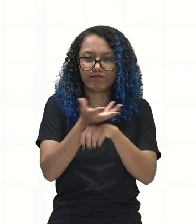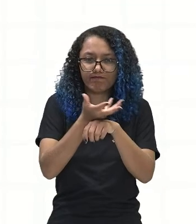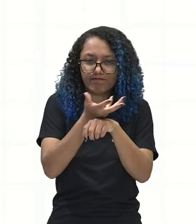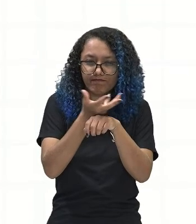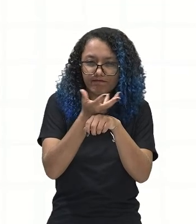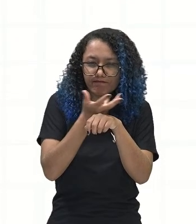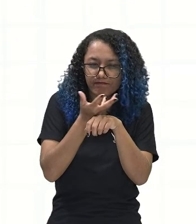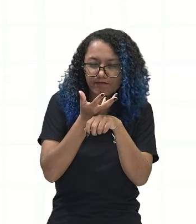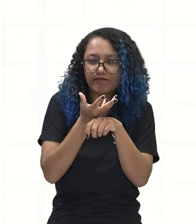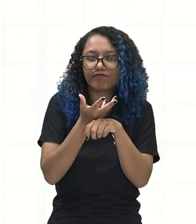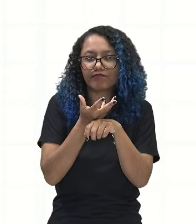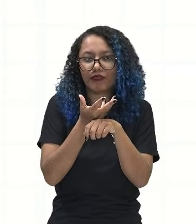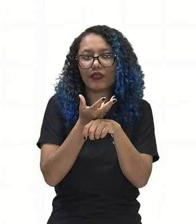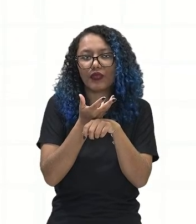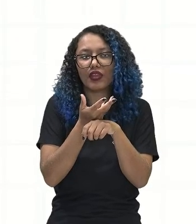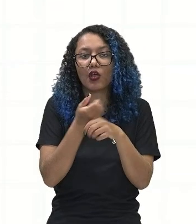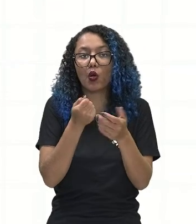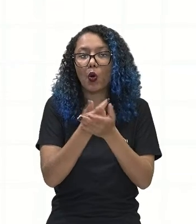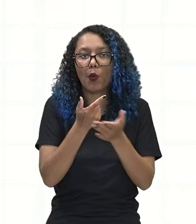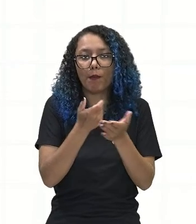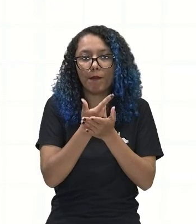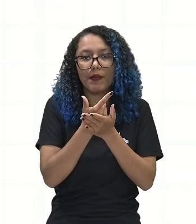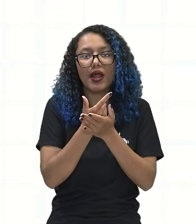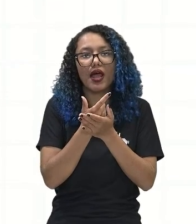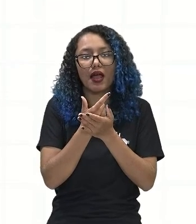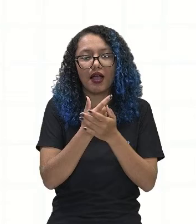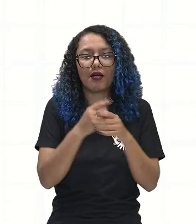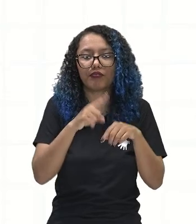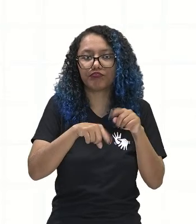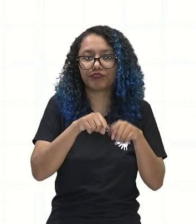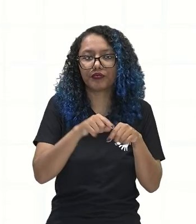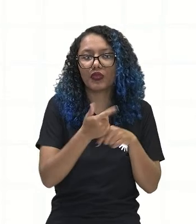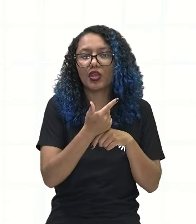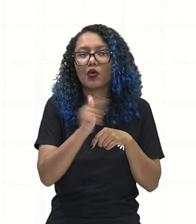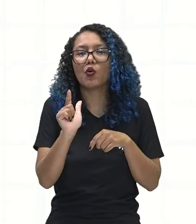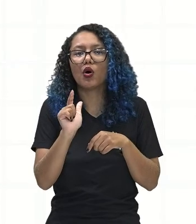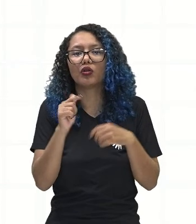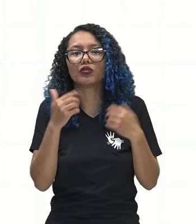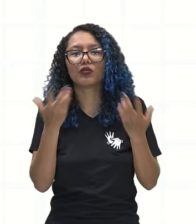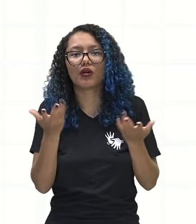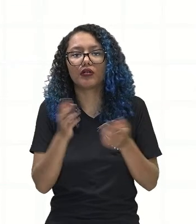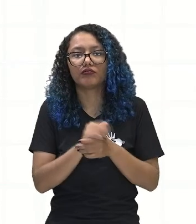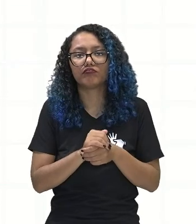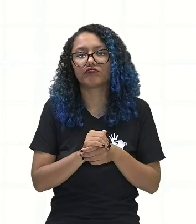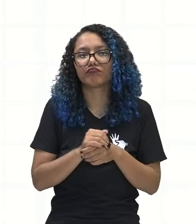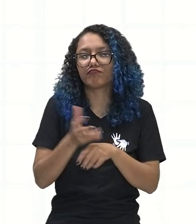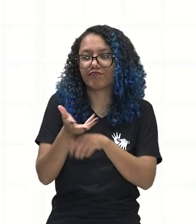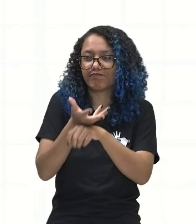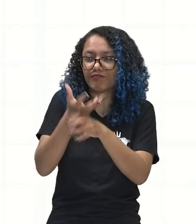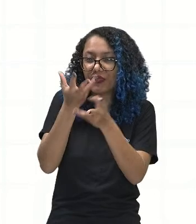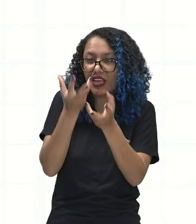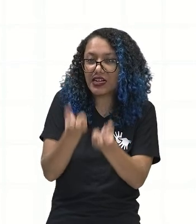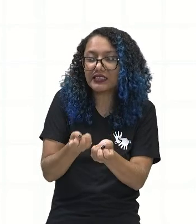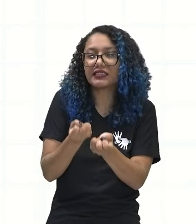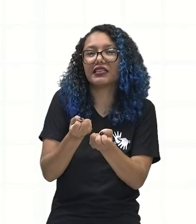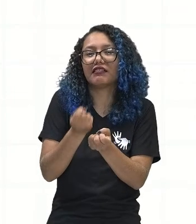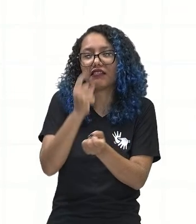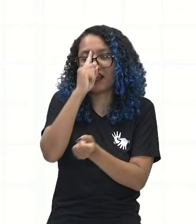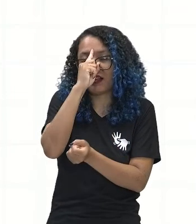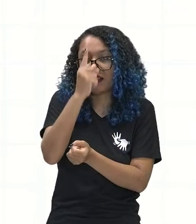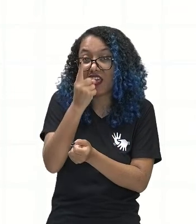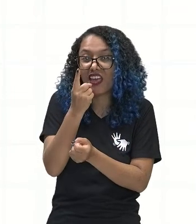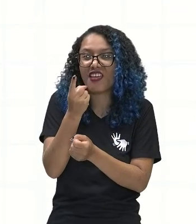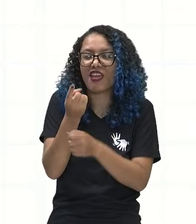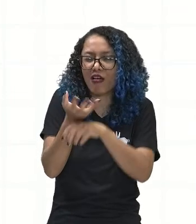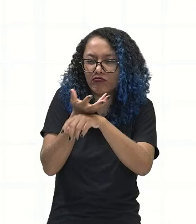serviços. Qual o objetivo da propaganda? Buscar adesão, né, convencimento, atrair para